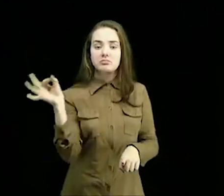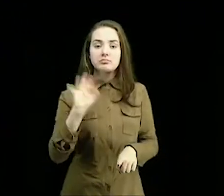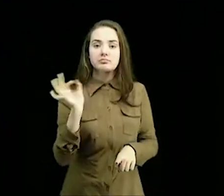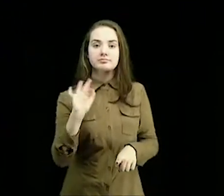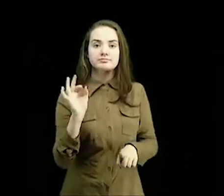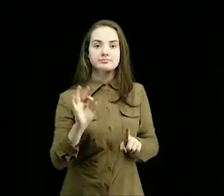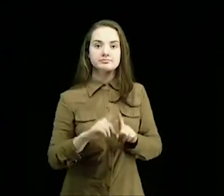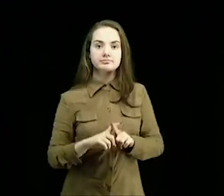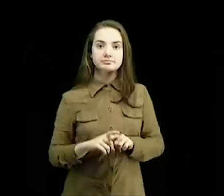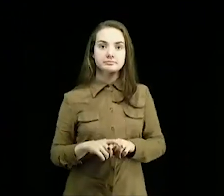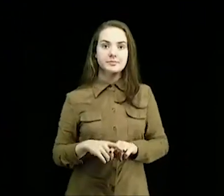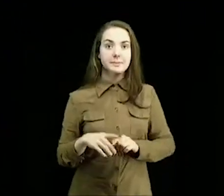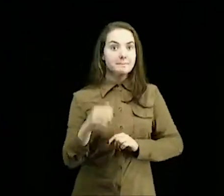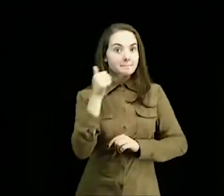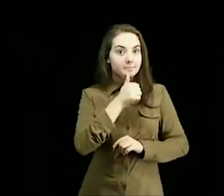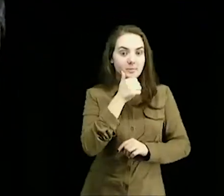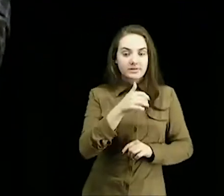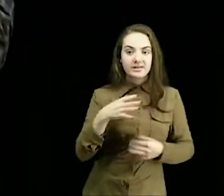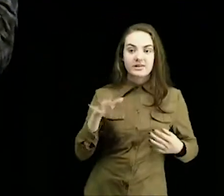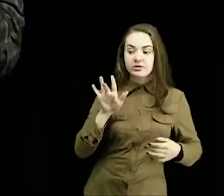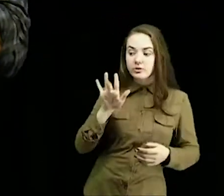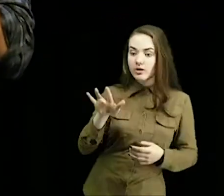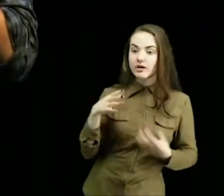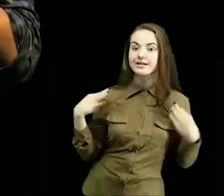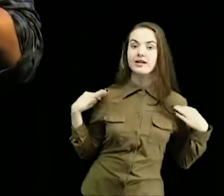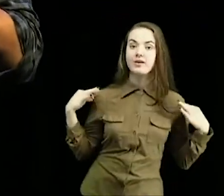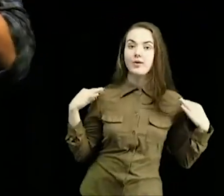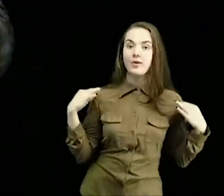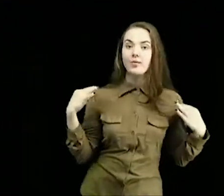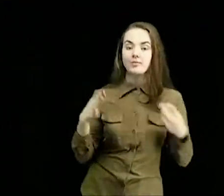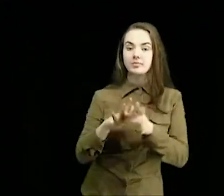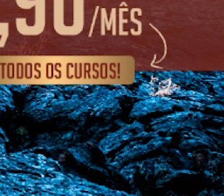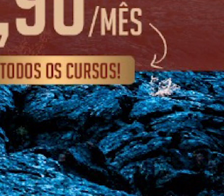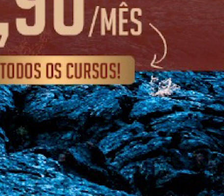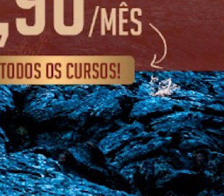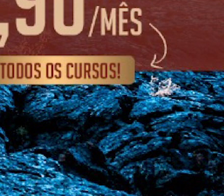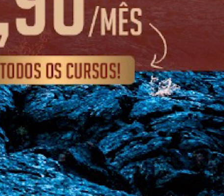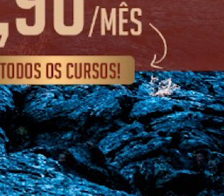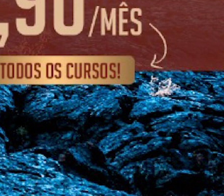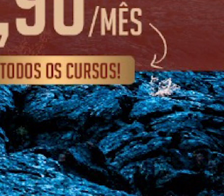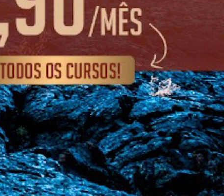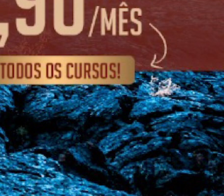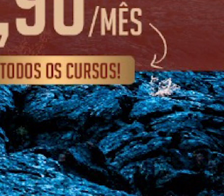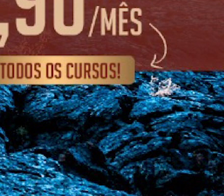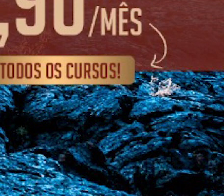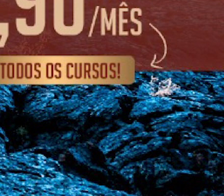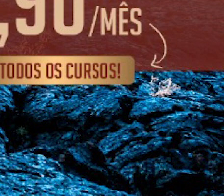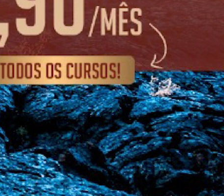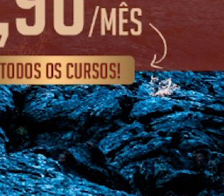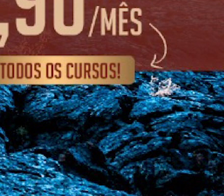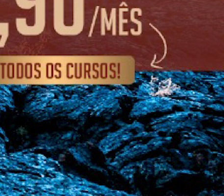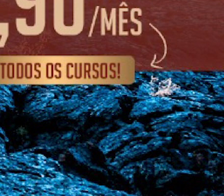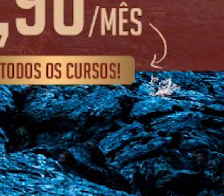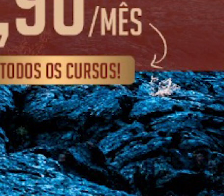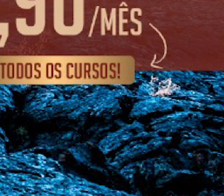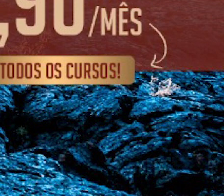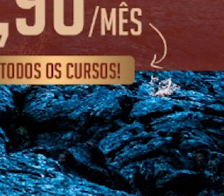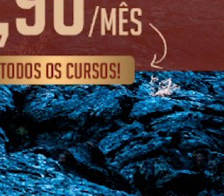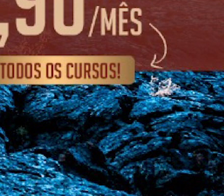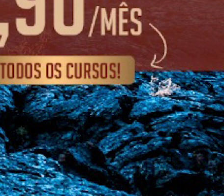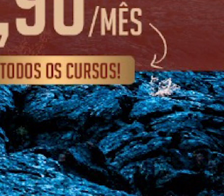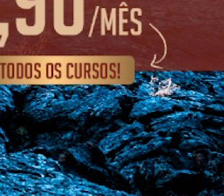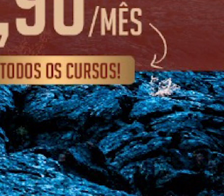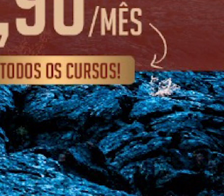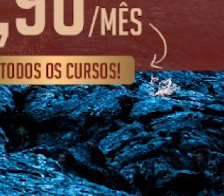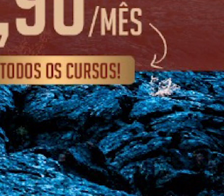toca em Jesus, toca no manto de Jesus. Aí Jesus, eu senti que de mim saiu o poder. Então essa ideia de que Deus, ele está tão